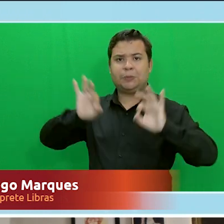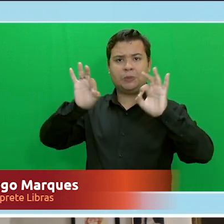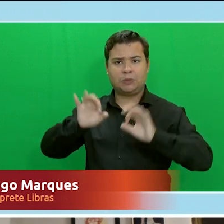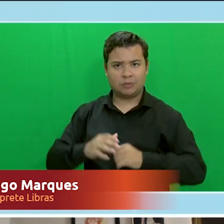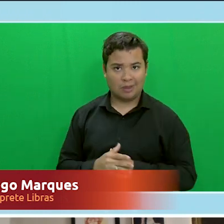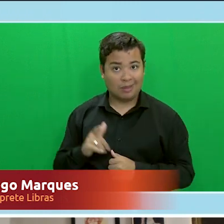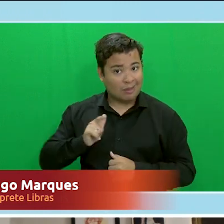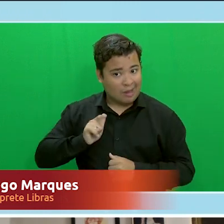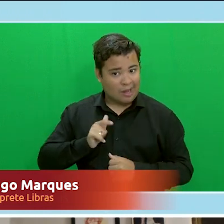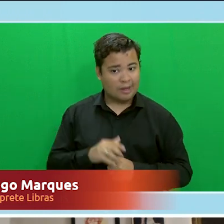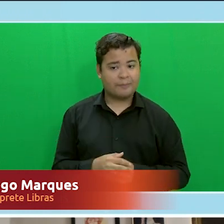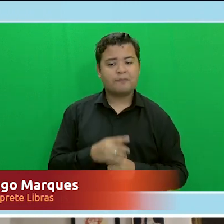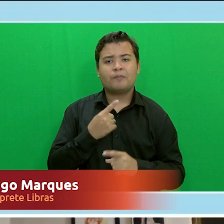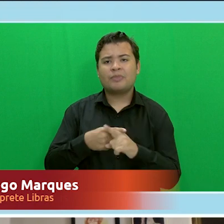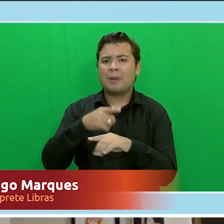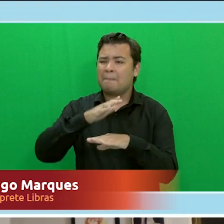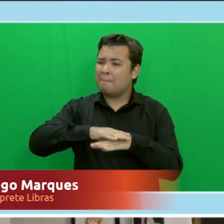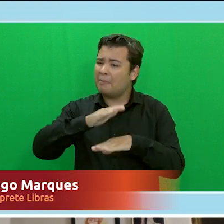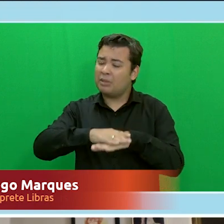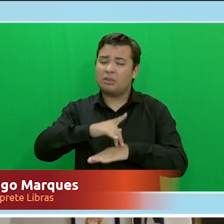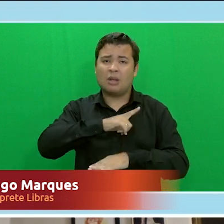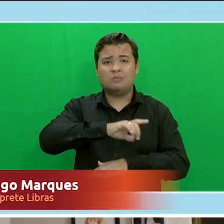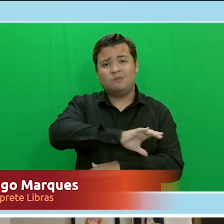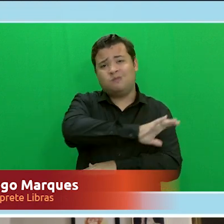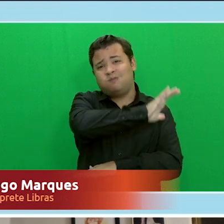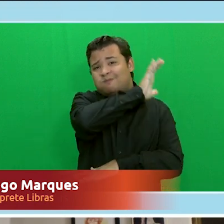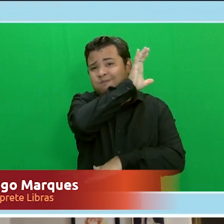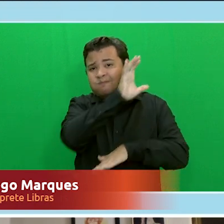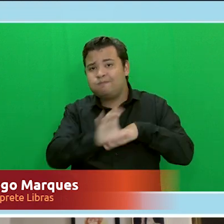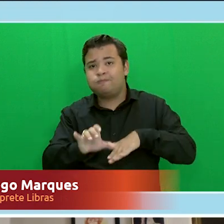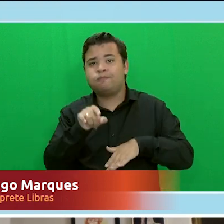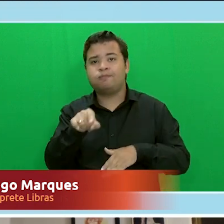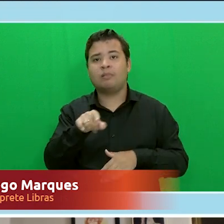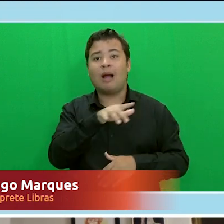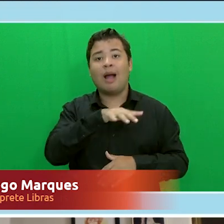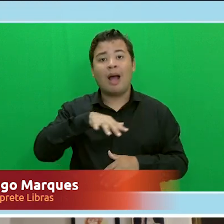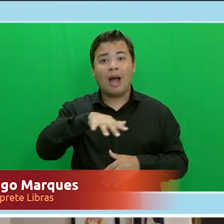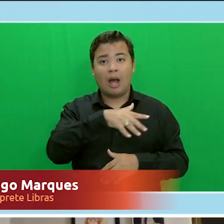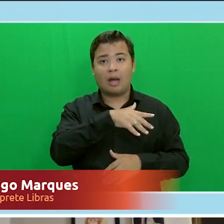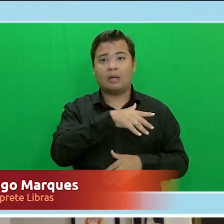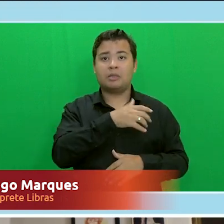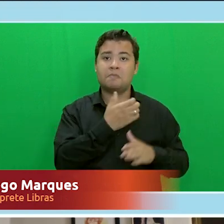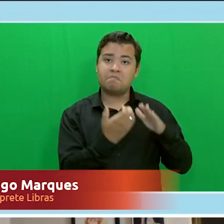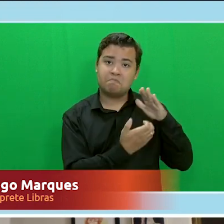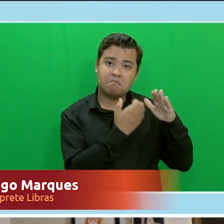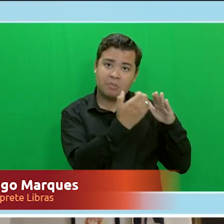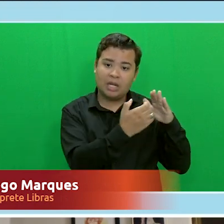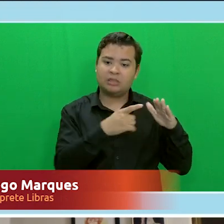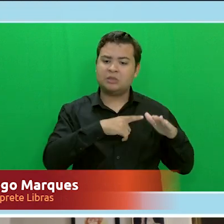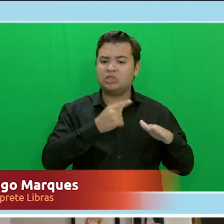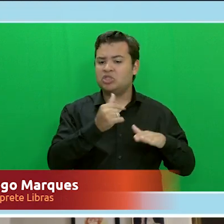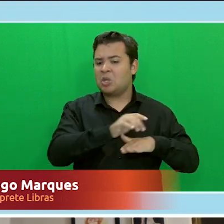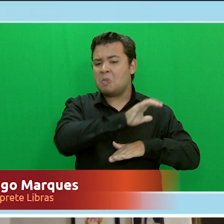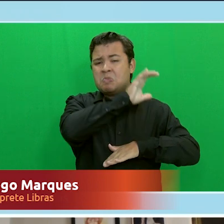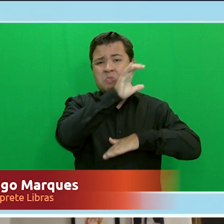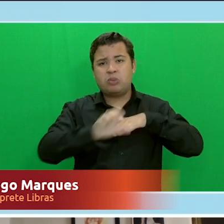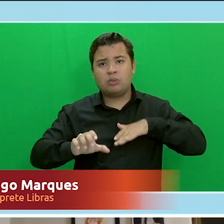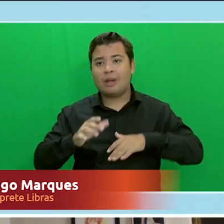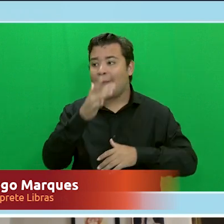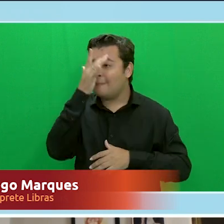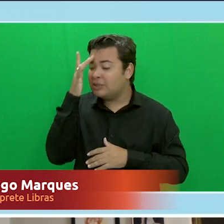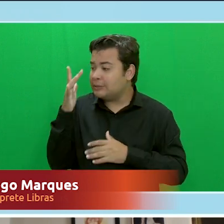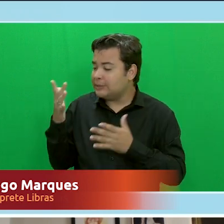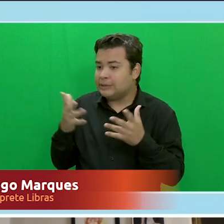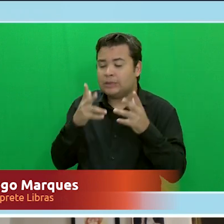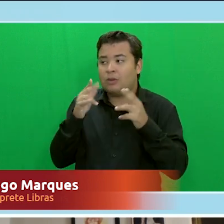aconteceu? Houve um processo, grande investimento, né, do setor privado, expulsaram as pessoas